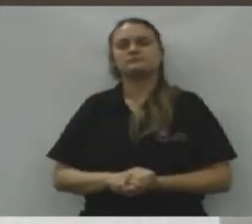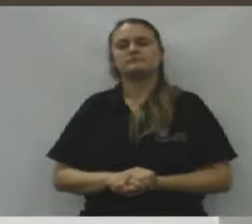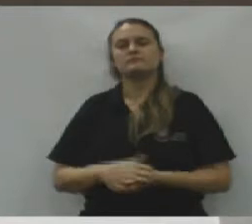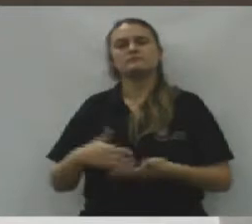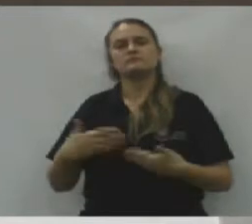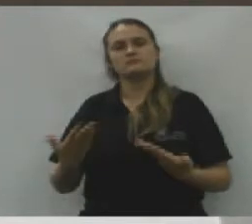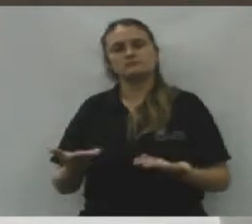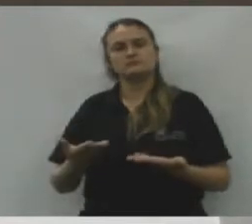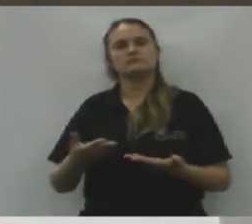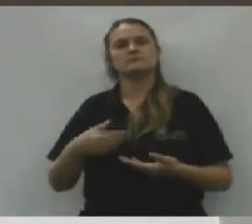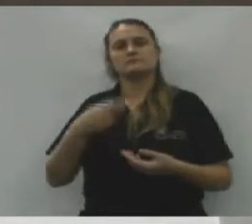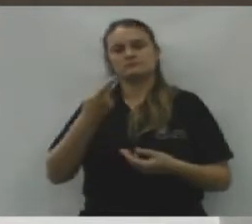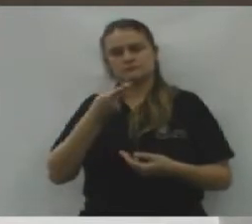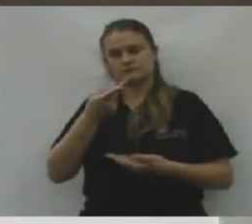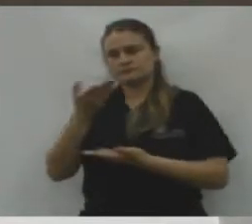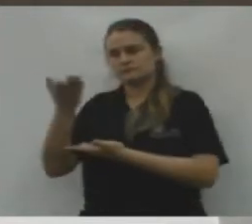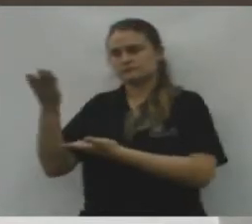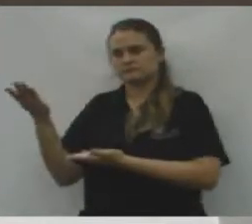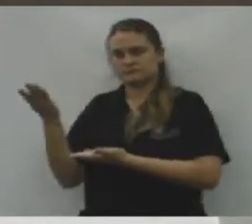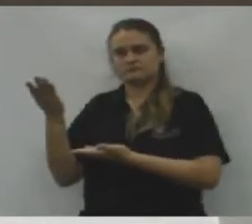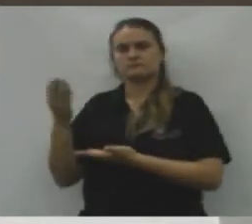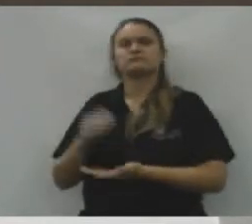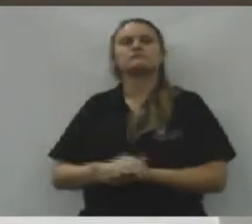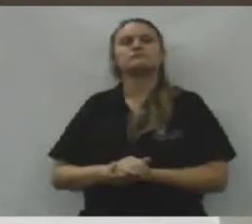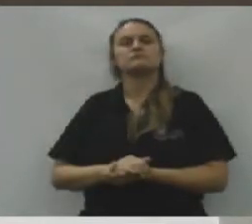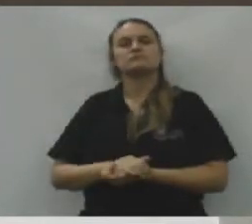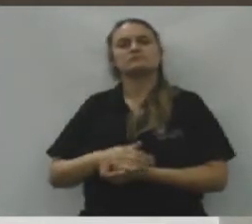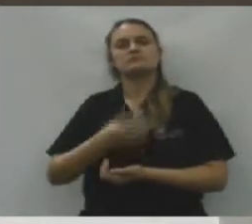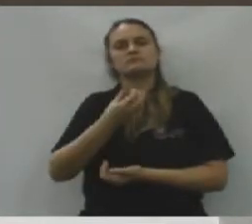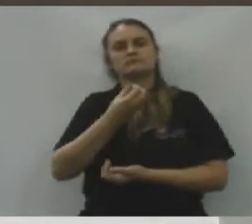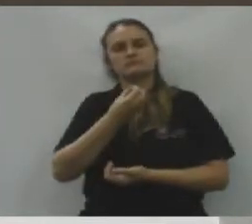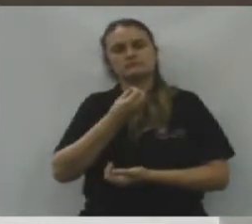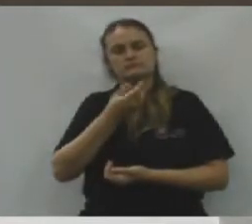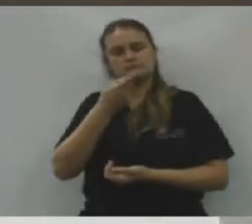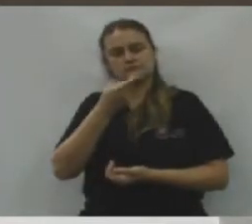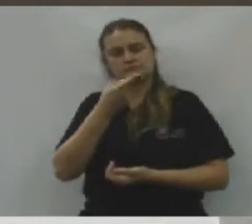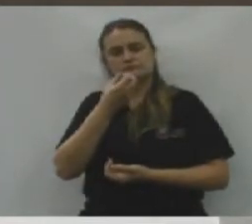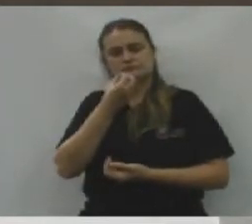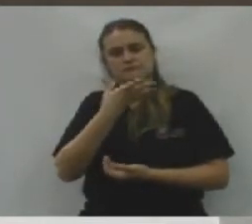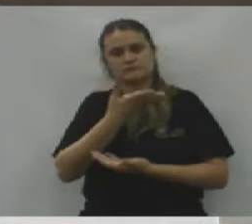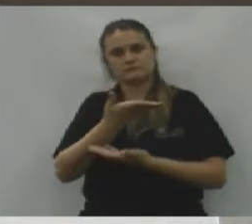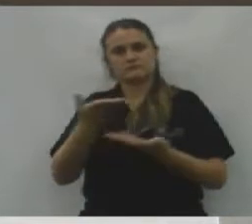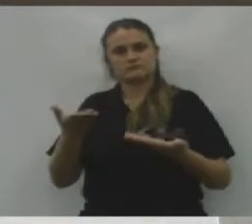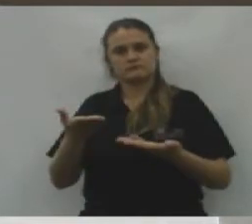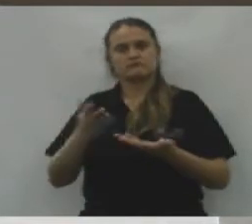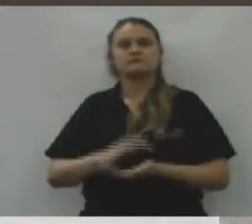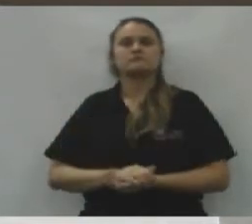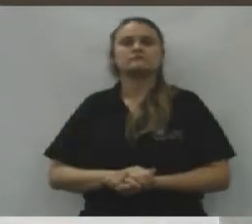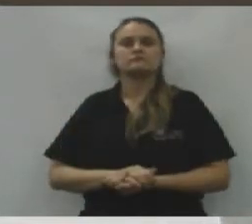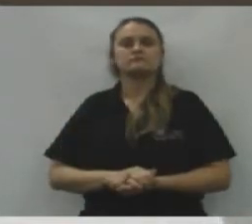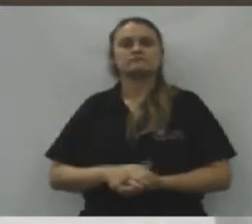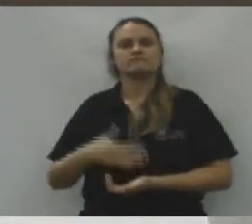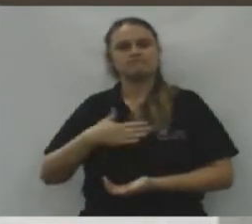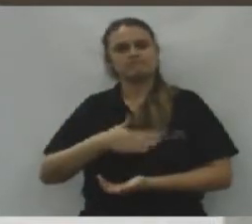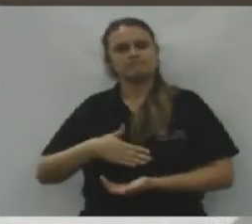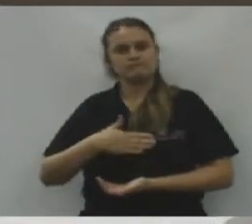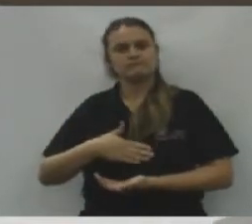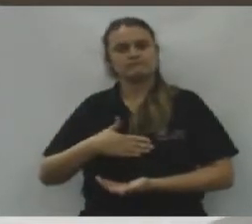ensejo, renovo a Vossa Excelência os meus protestos de estima